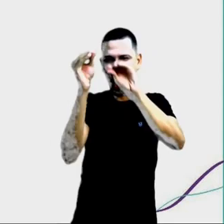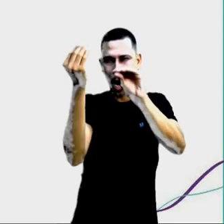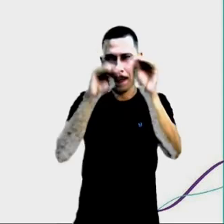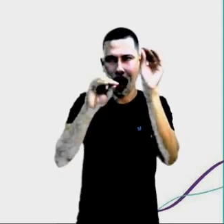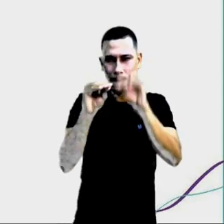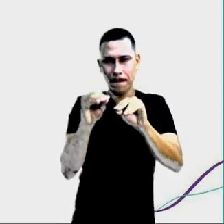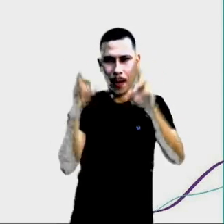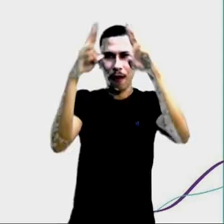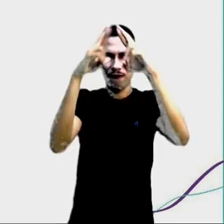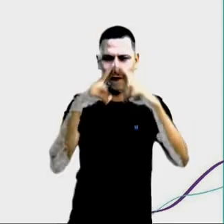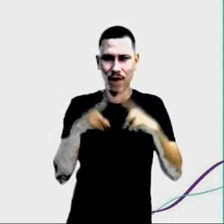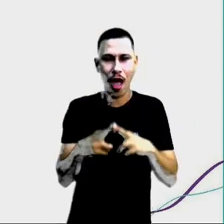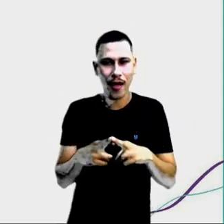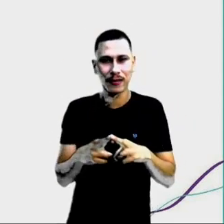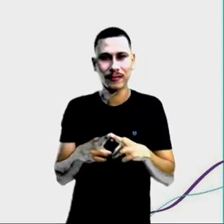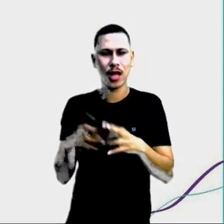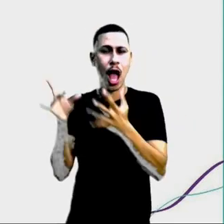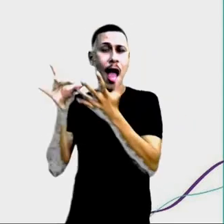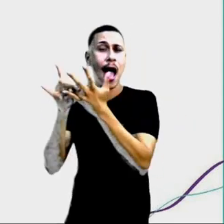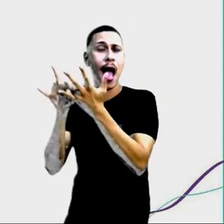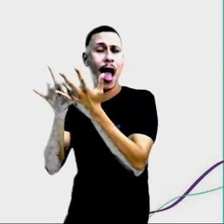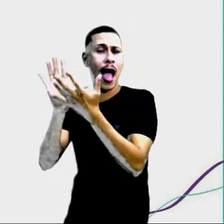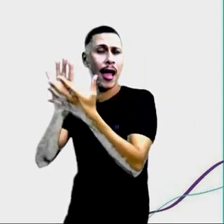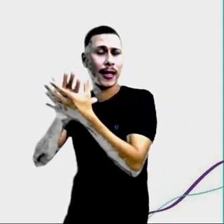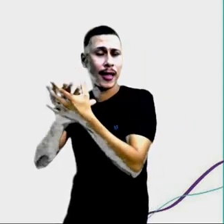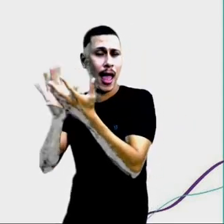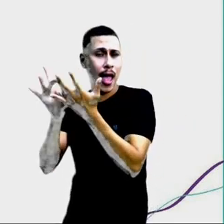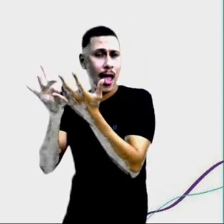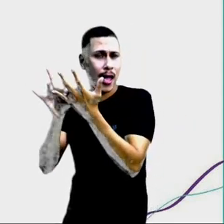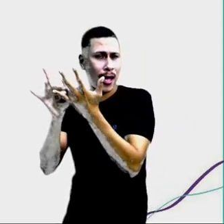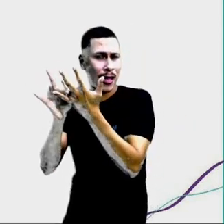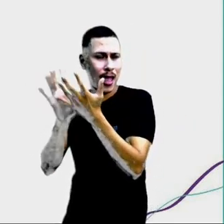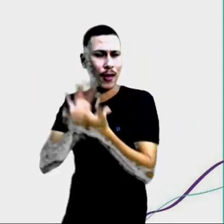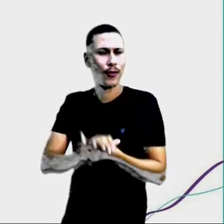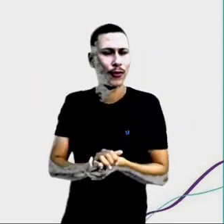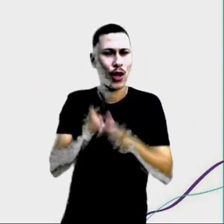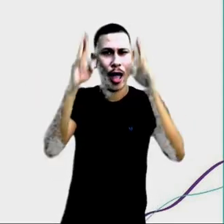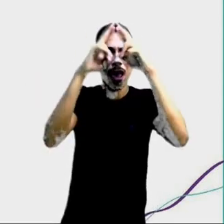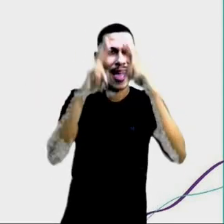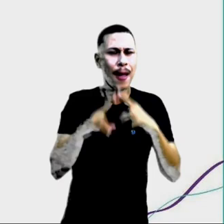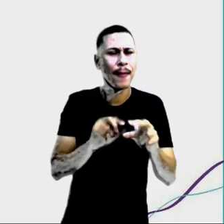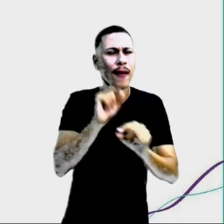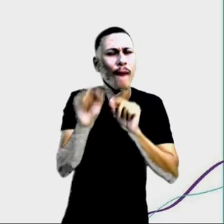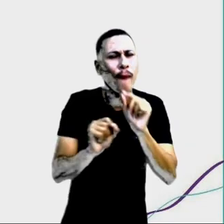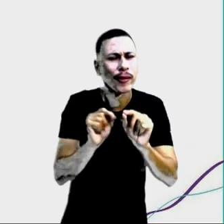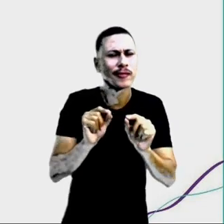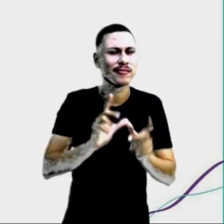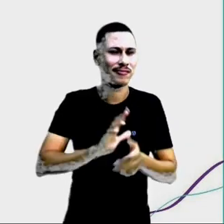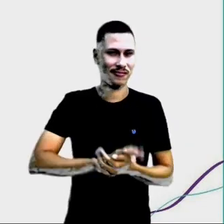um anel. Anel rima com